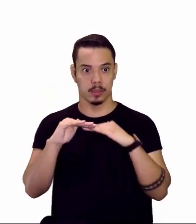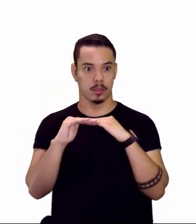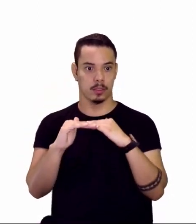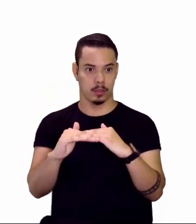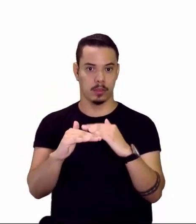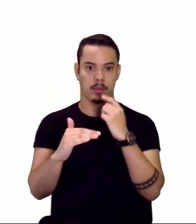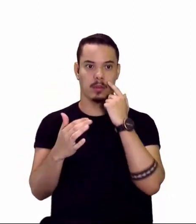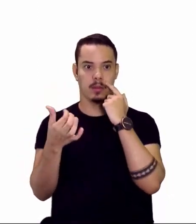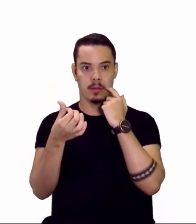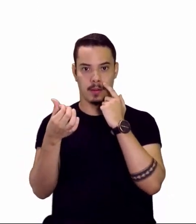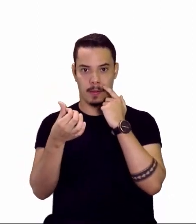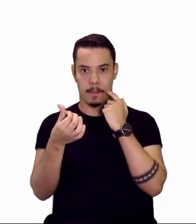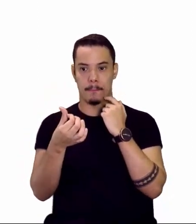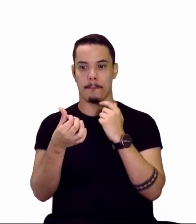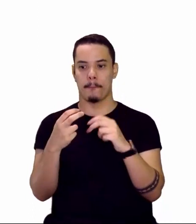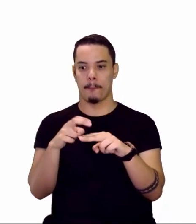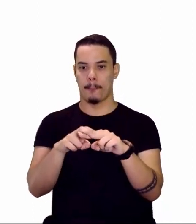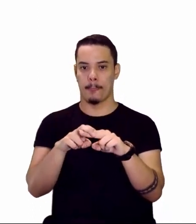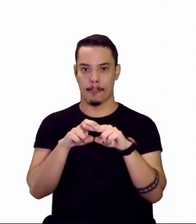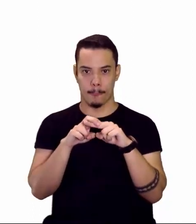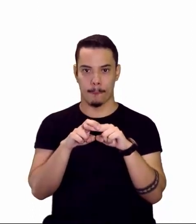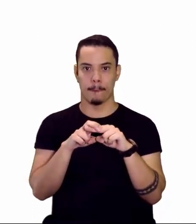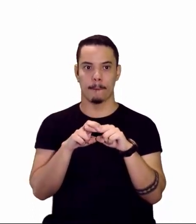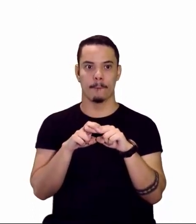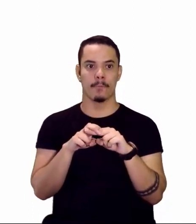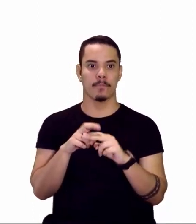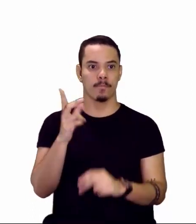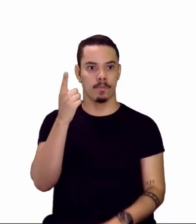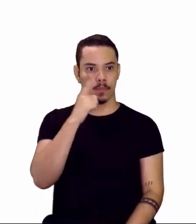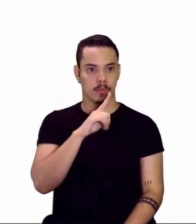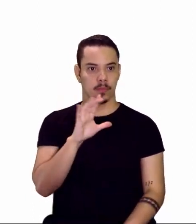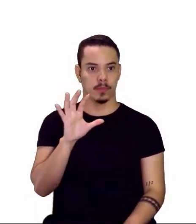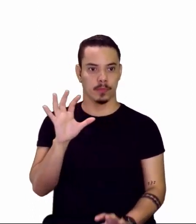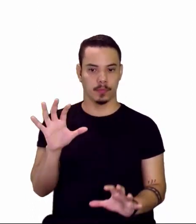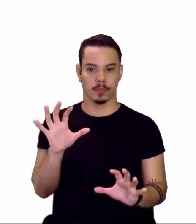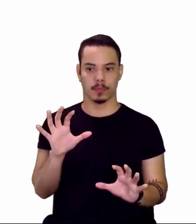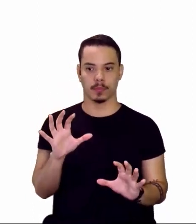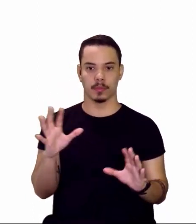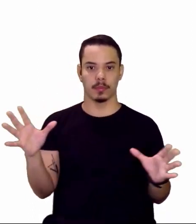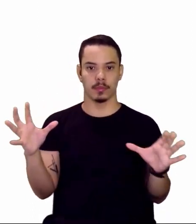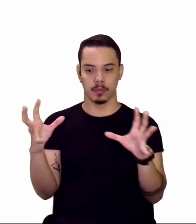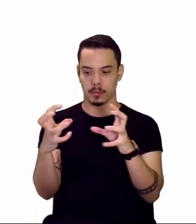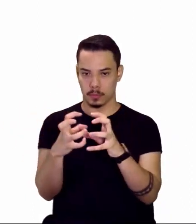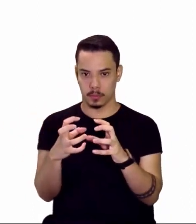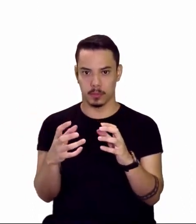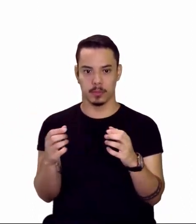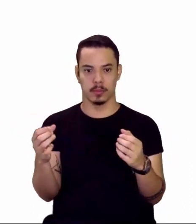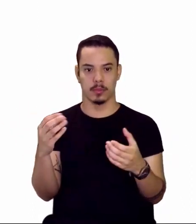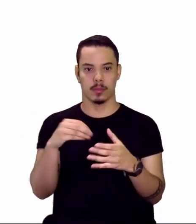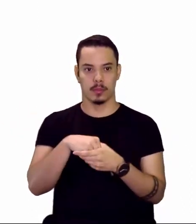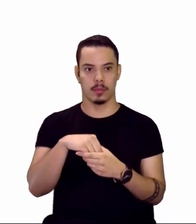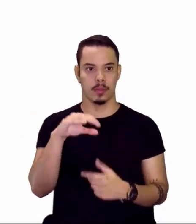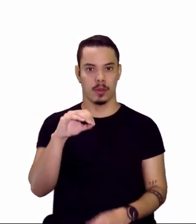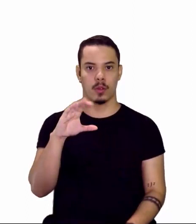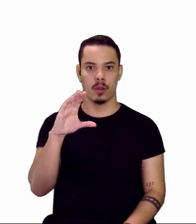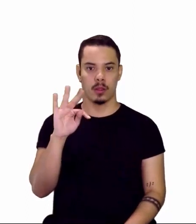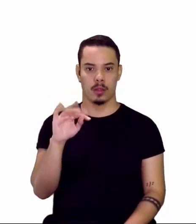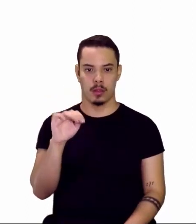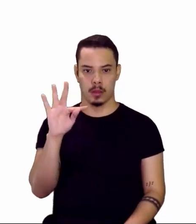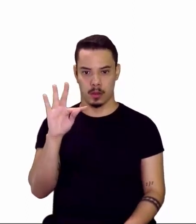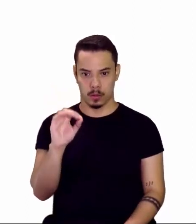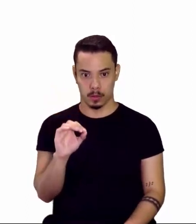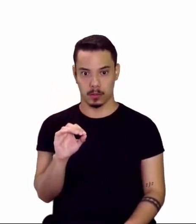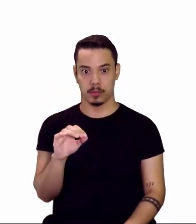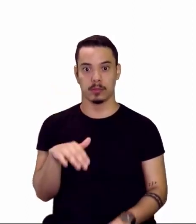com 6, portanto, havendo uma contração do octeto. E agora,